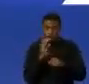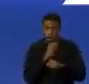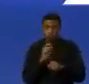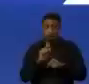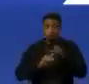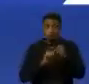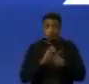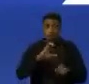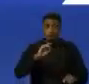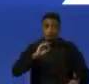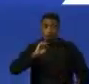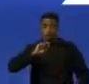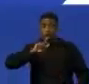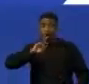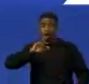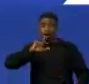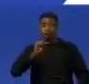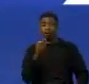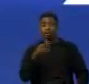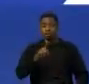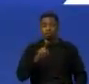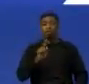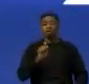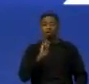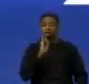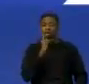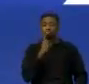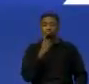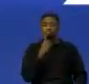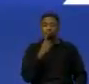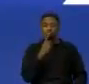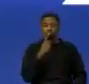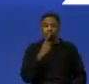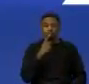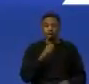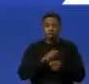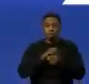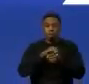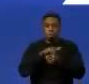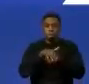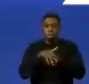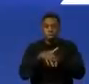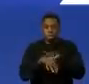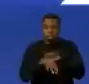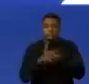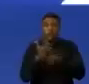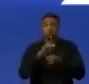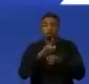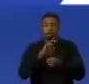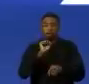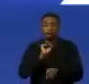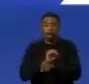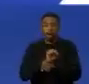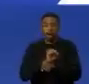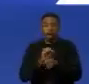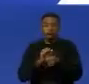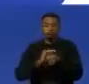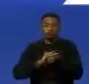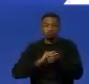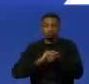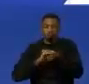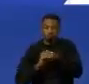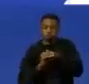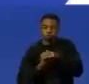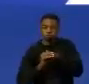de coagulação. Isso eu retirei do enunciado do texto. E olha a pergunta: